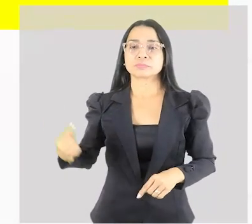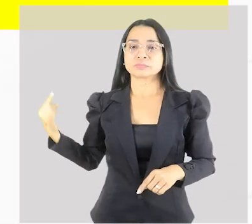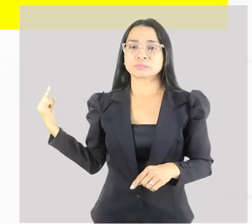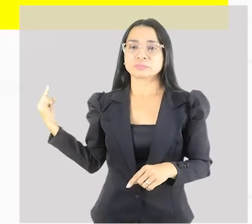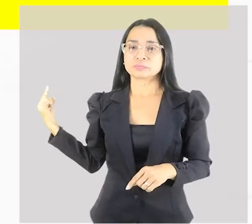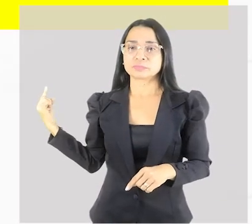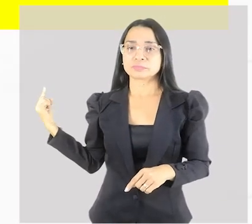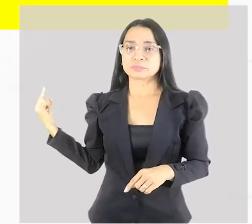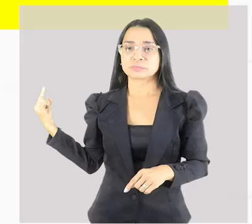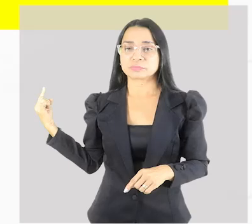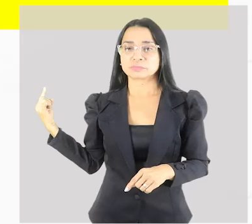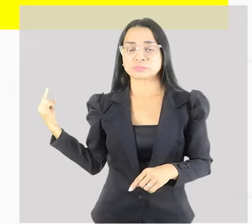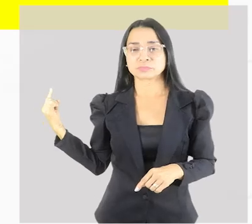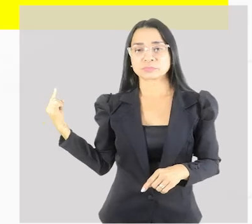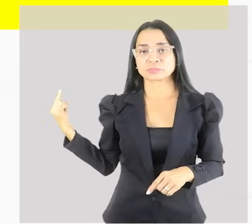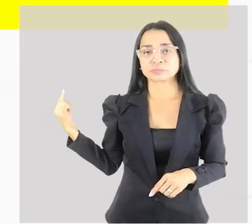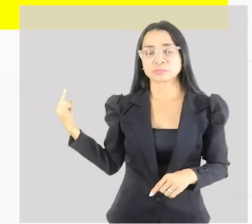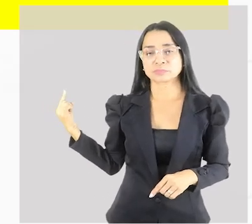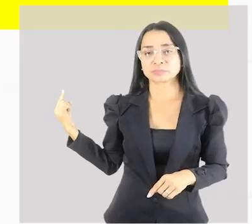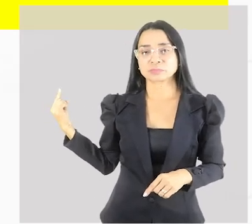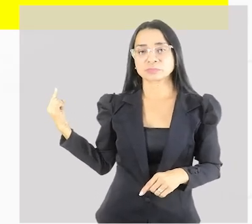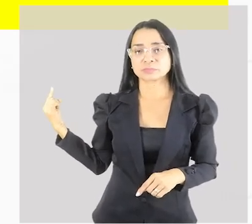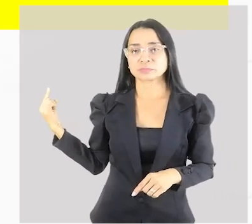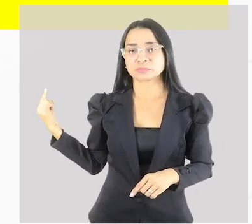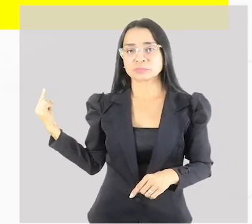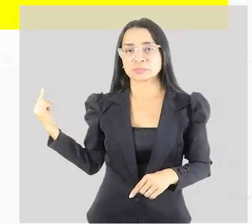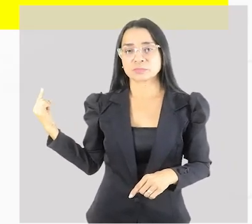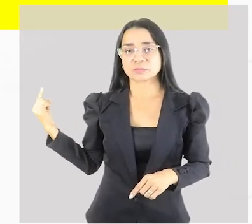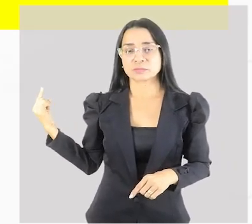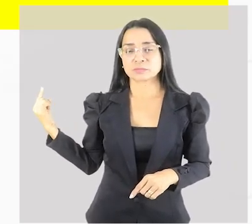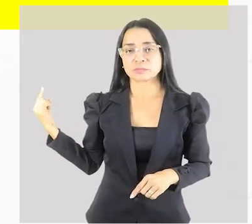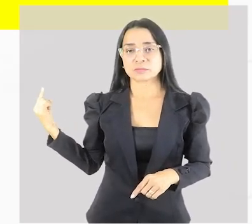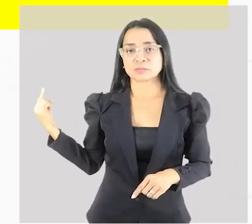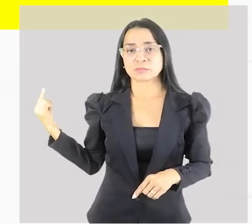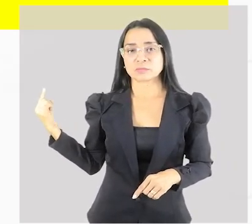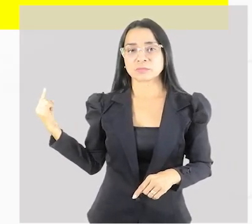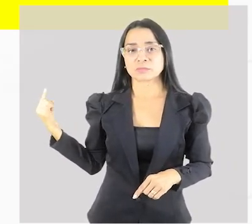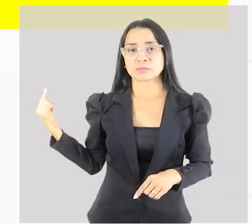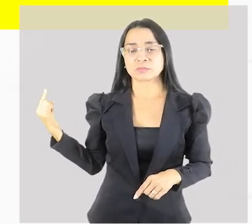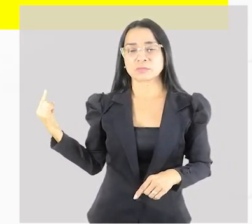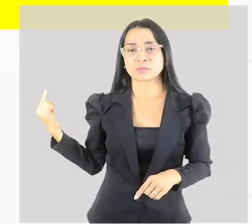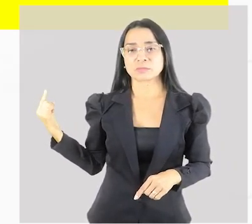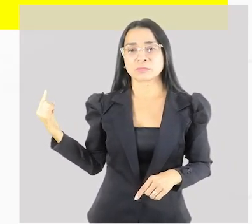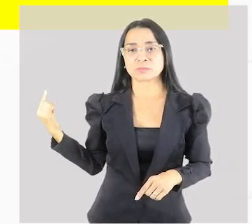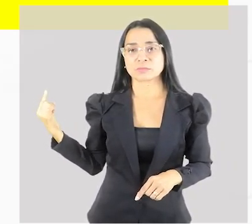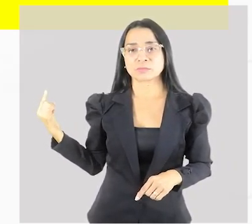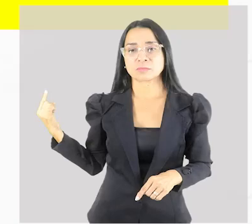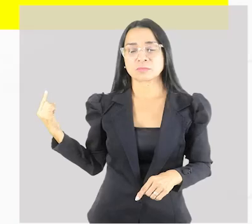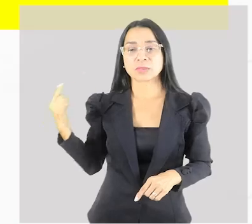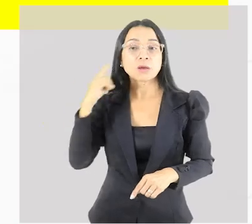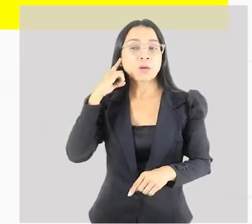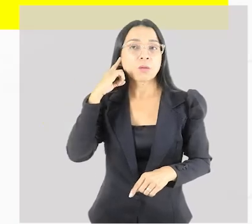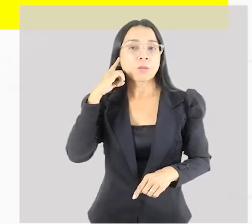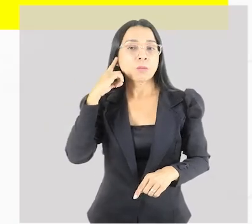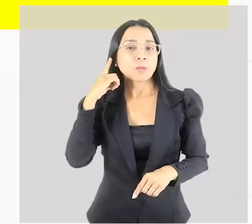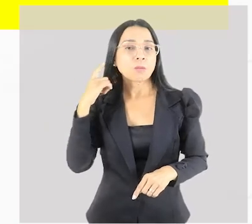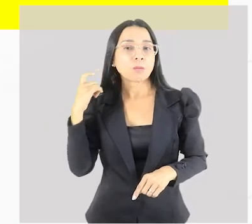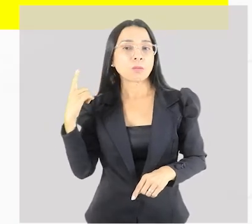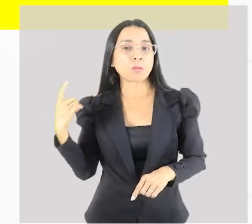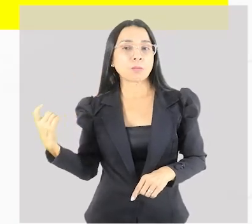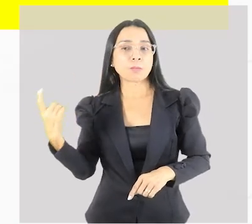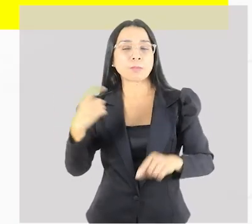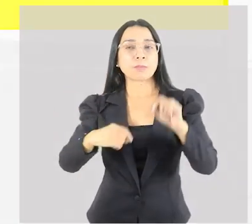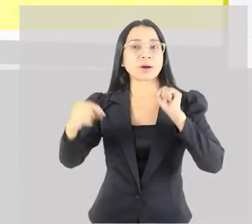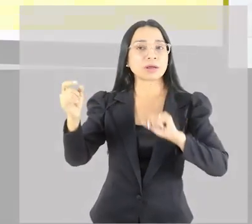Bumba, a palavra bumba seria uma onomatopeia, seria mais ou menos o barulho da batida do chifre do boi em alguma